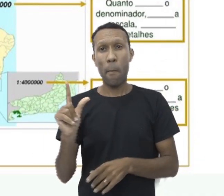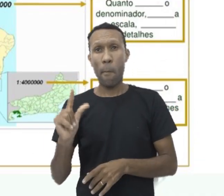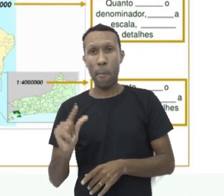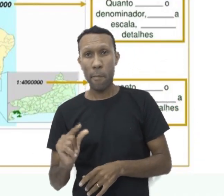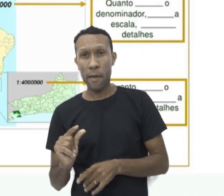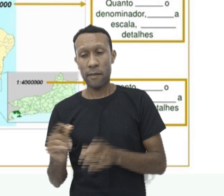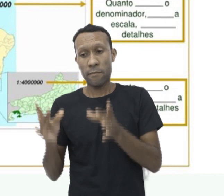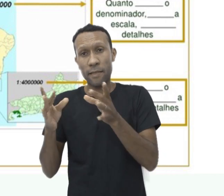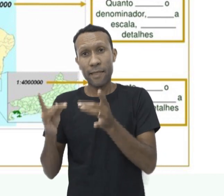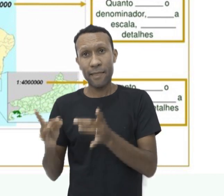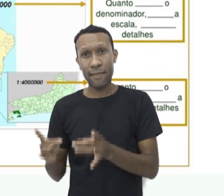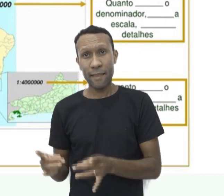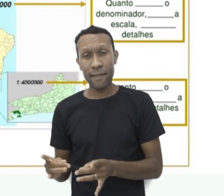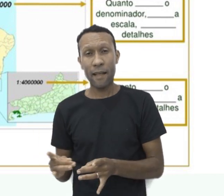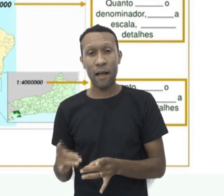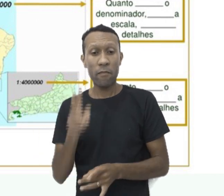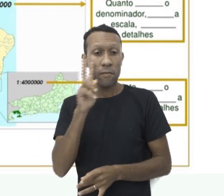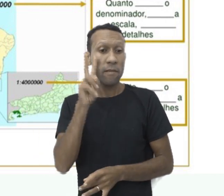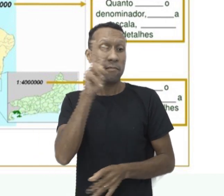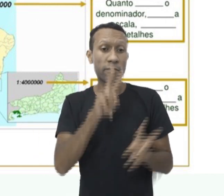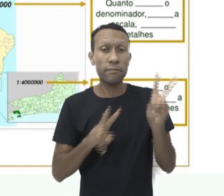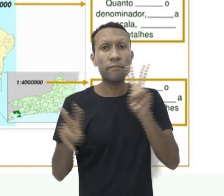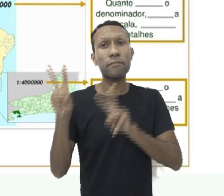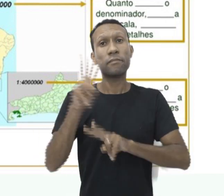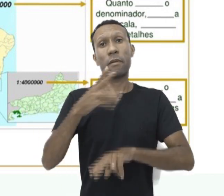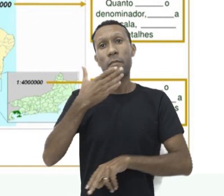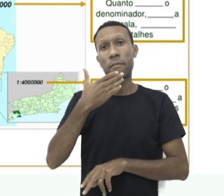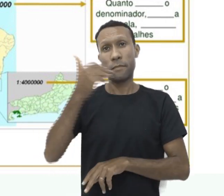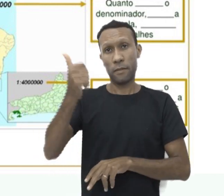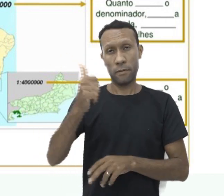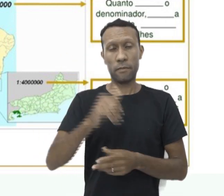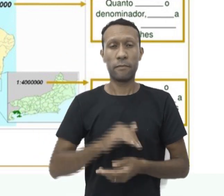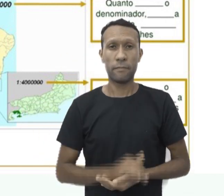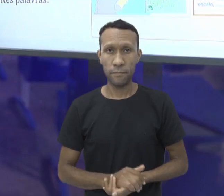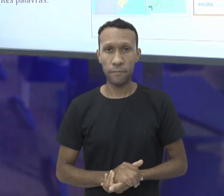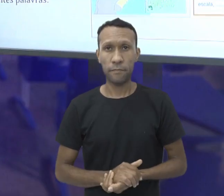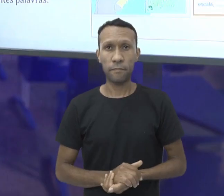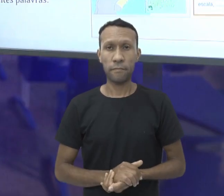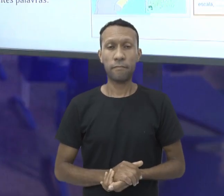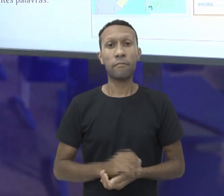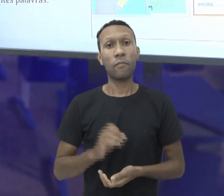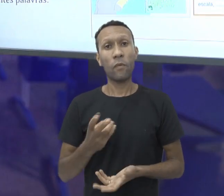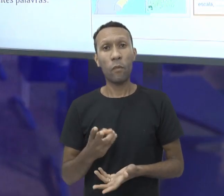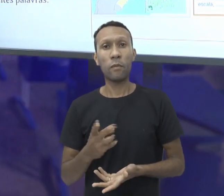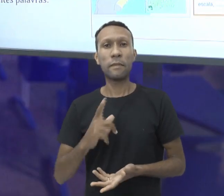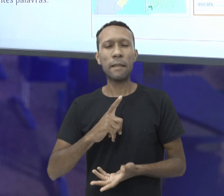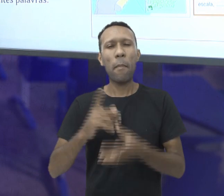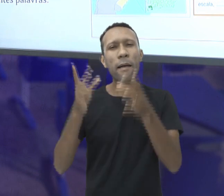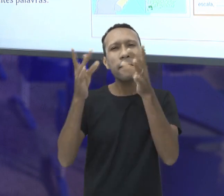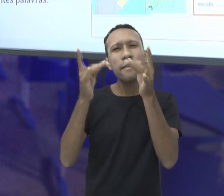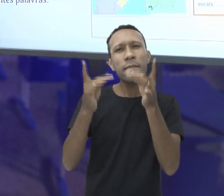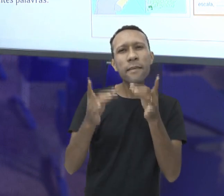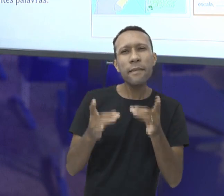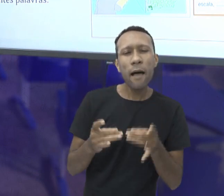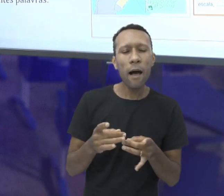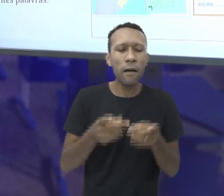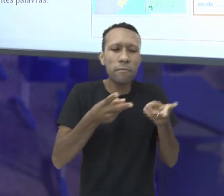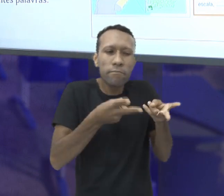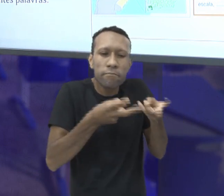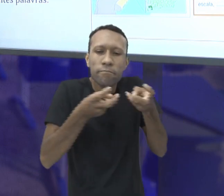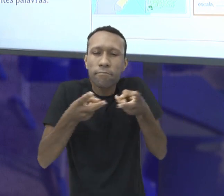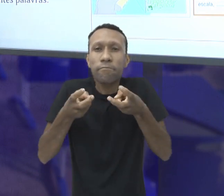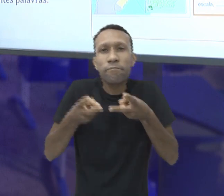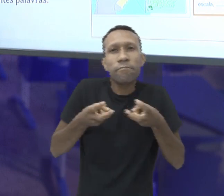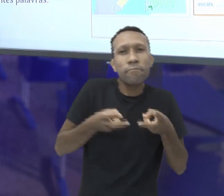menor o denominador, maior a escala será do mapa. ou seja, tem mais detalhes de riqueza